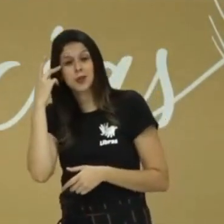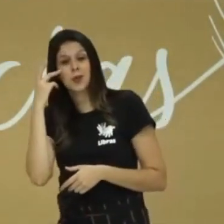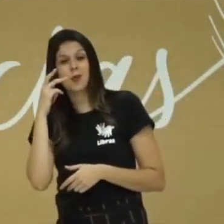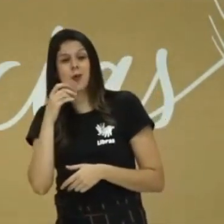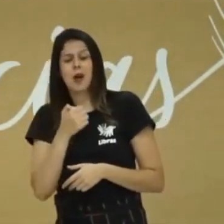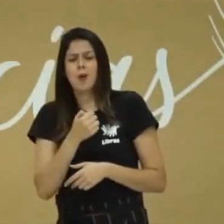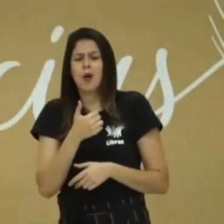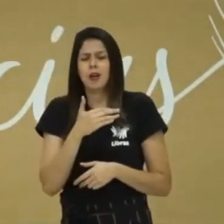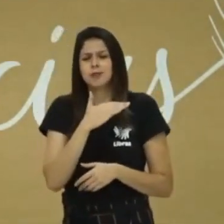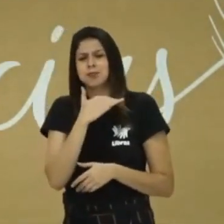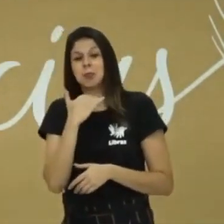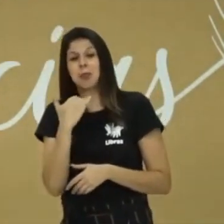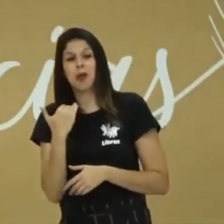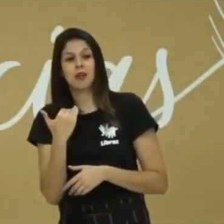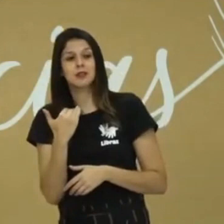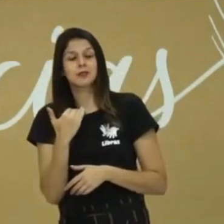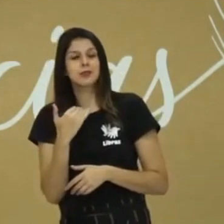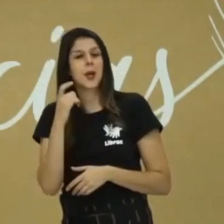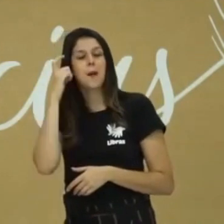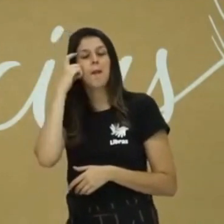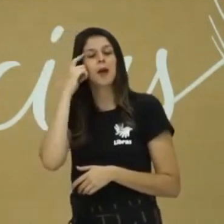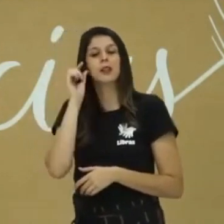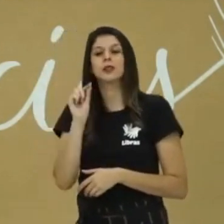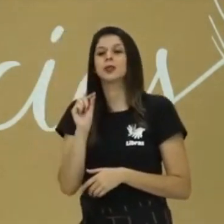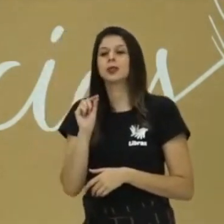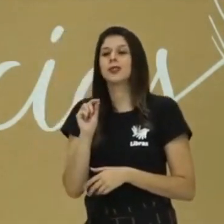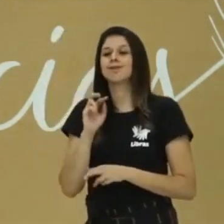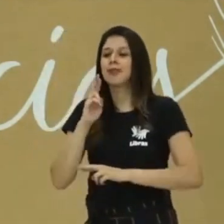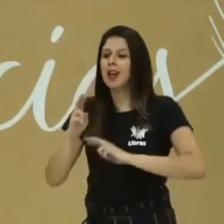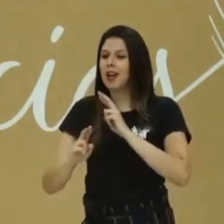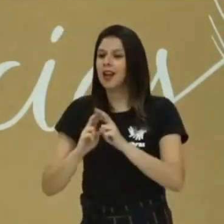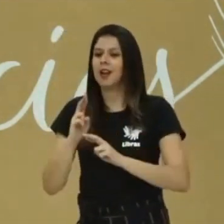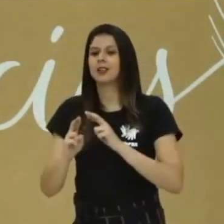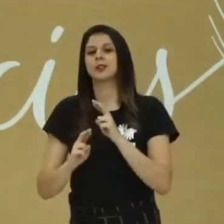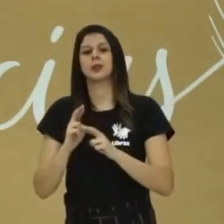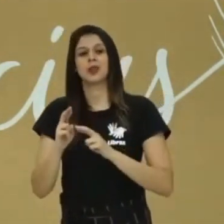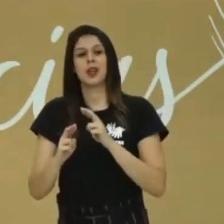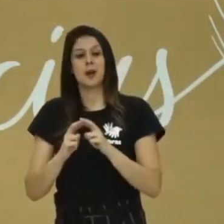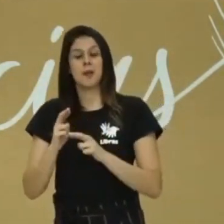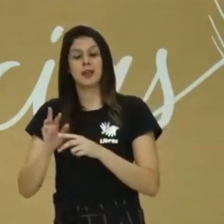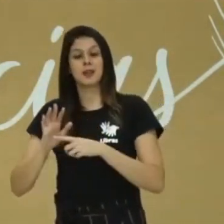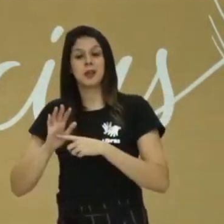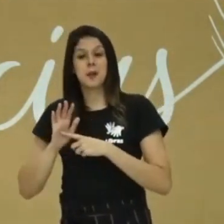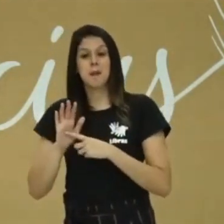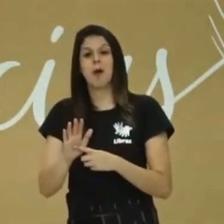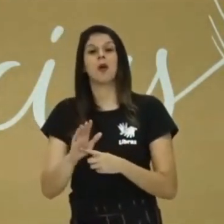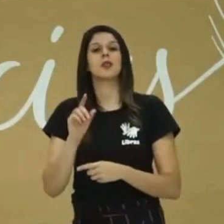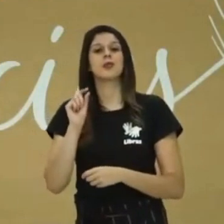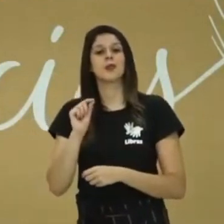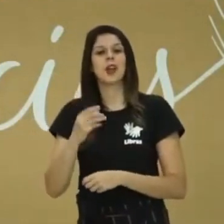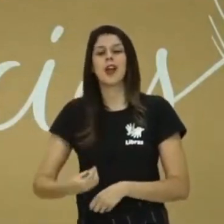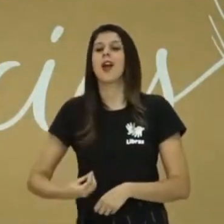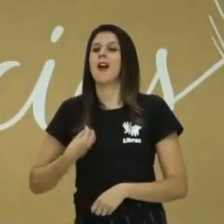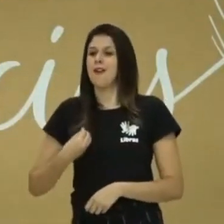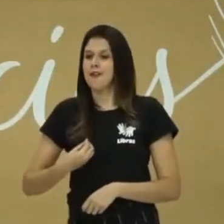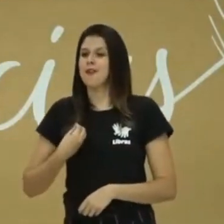vida ele quer relacionamentos que denotem e mostrem claramente para ele que a